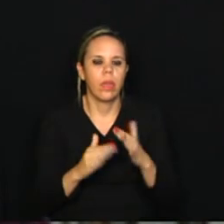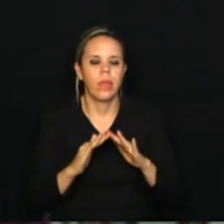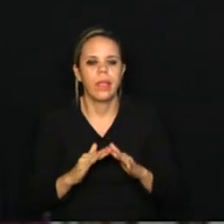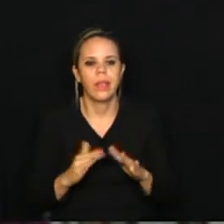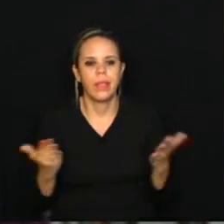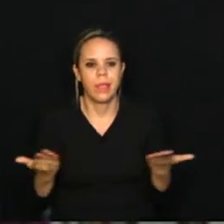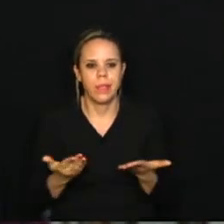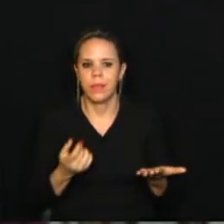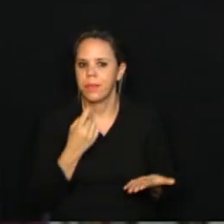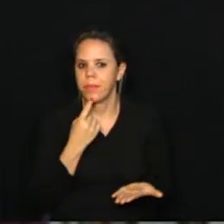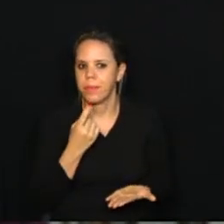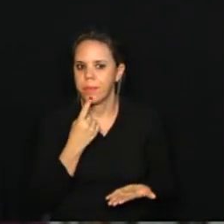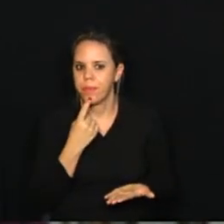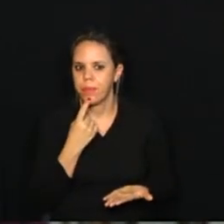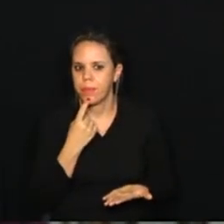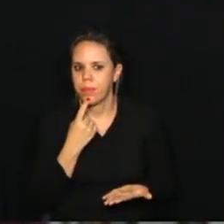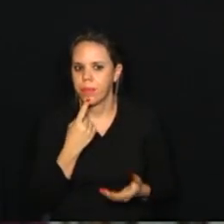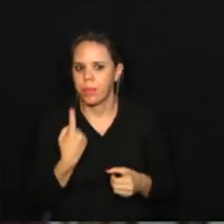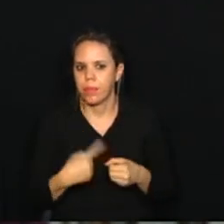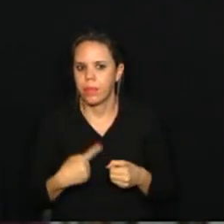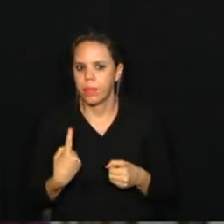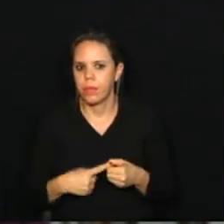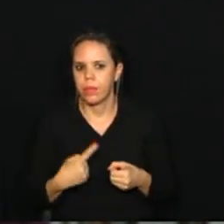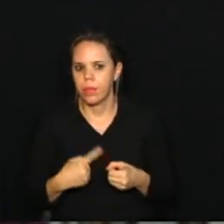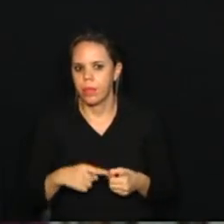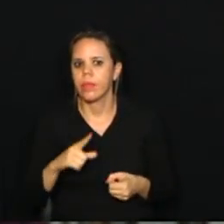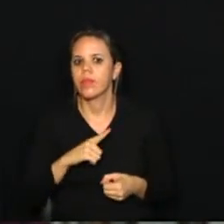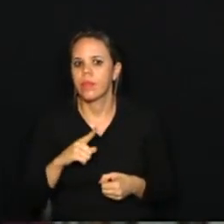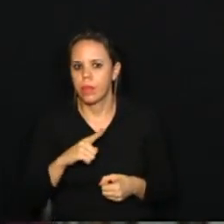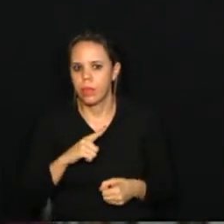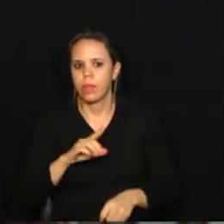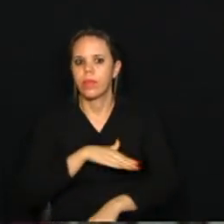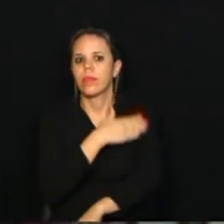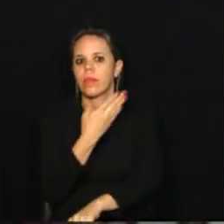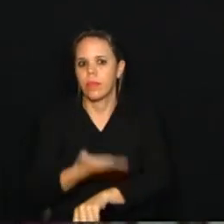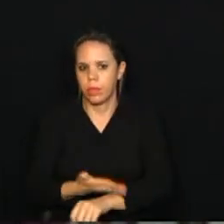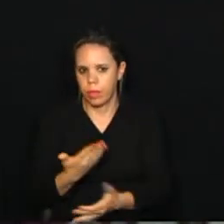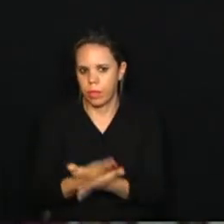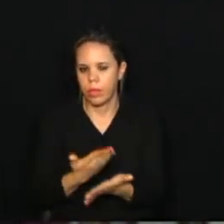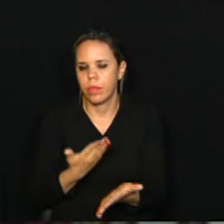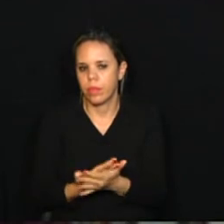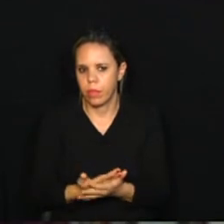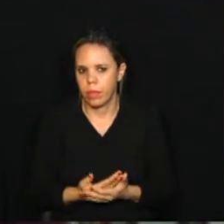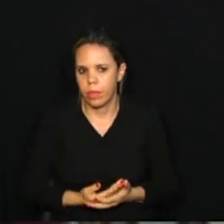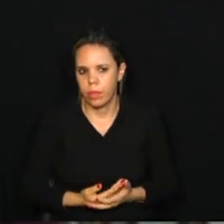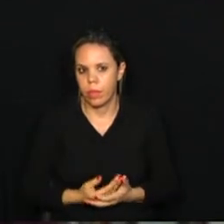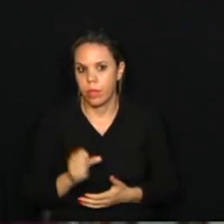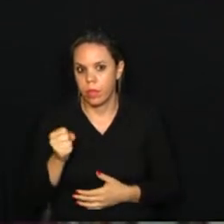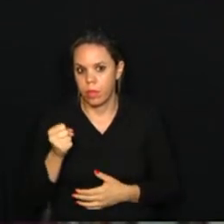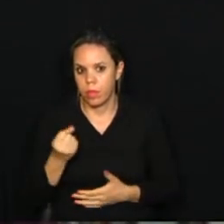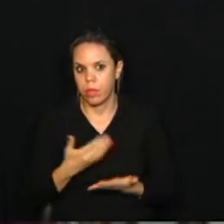hoje em Campinas, da rede municipal, que têm a educação em tempo integral. 8.